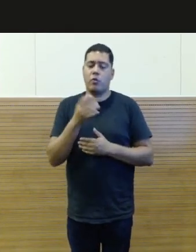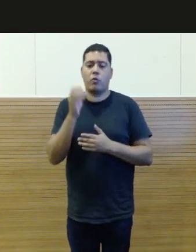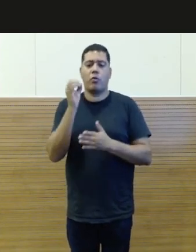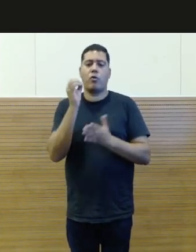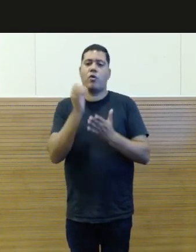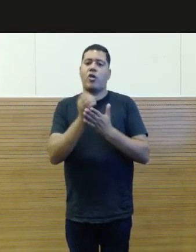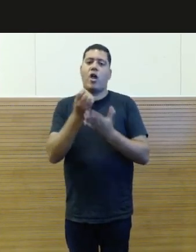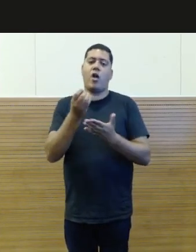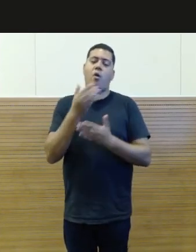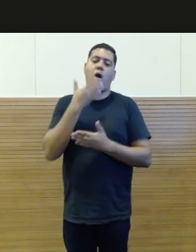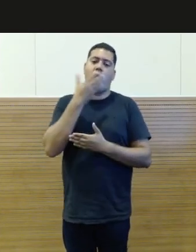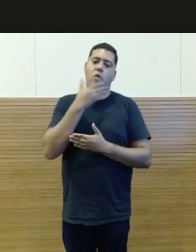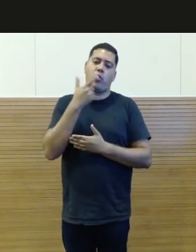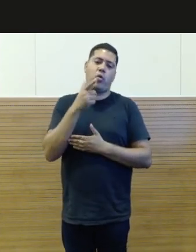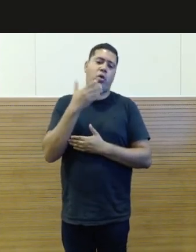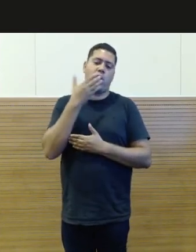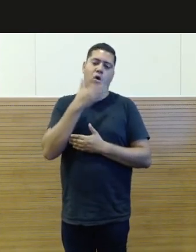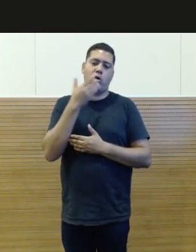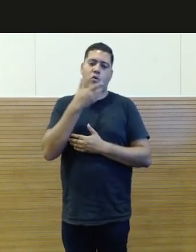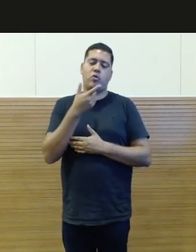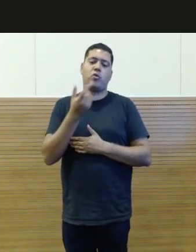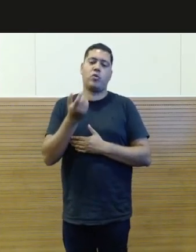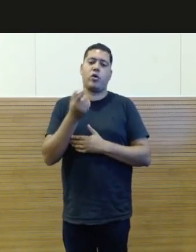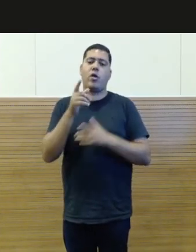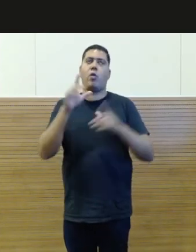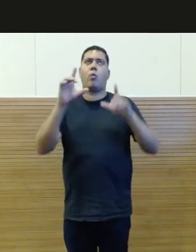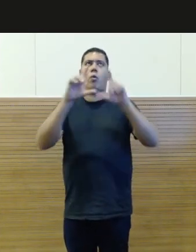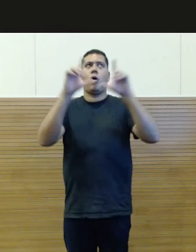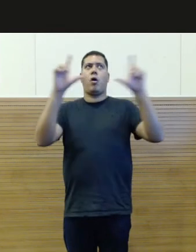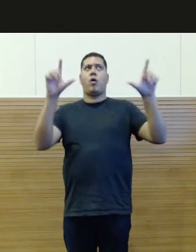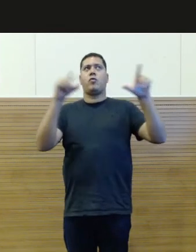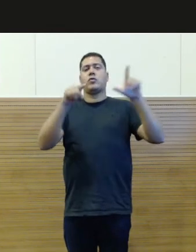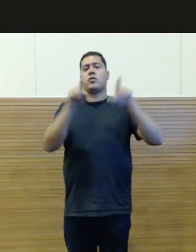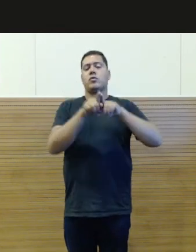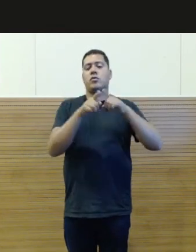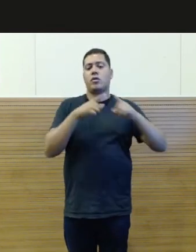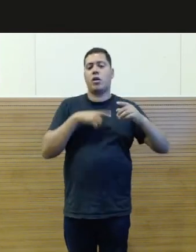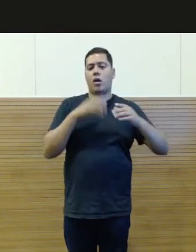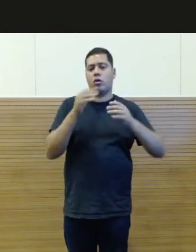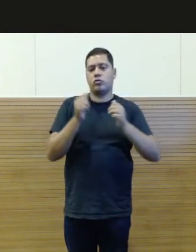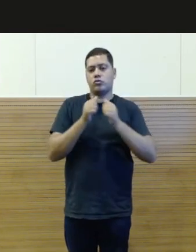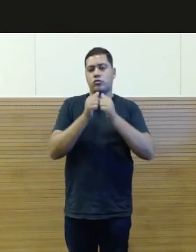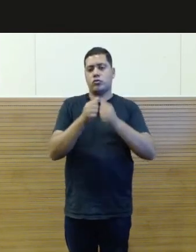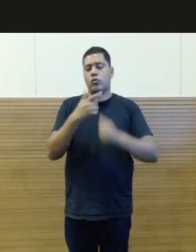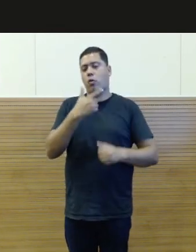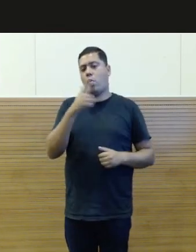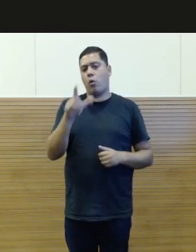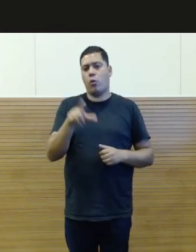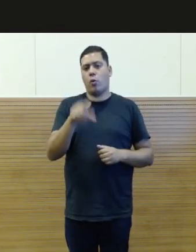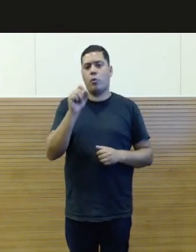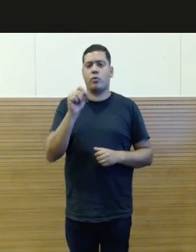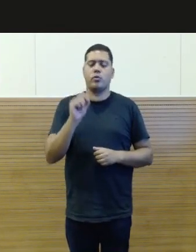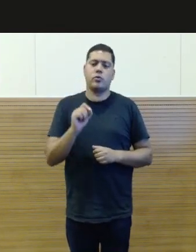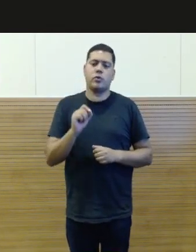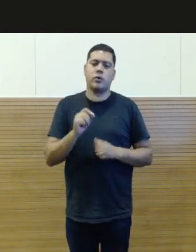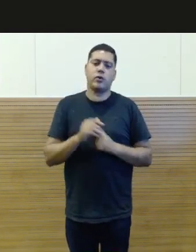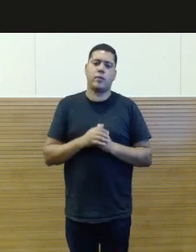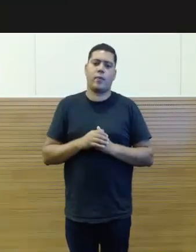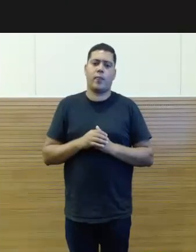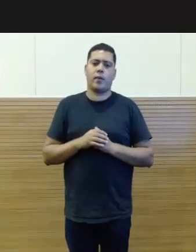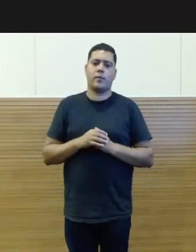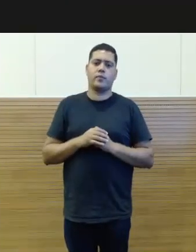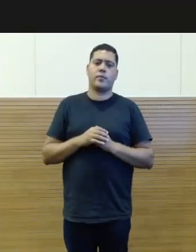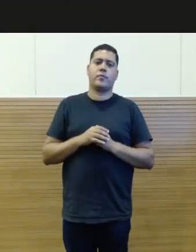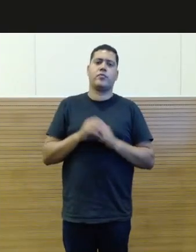açúcar, você, num grande outdoor, você está promovendo também a outra opção que é